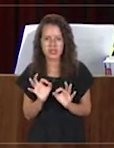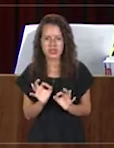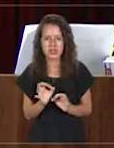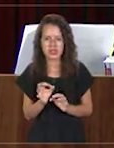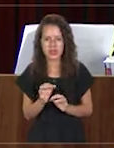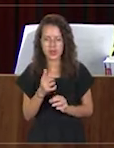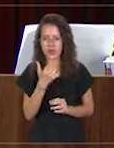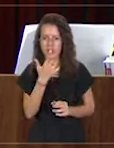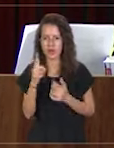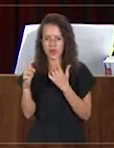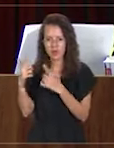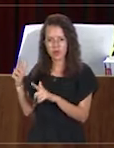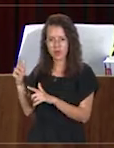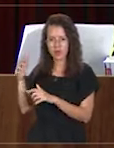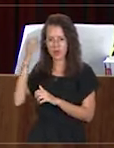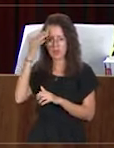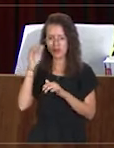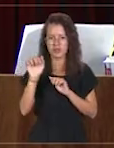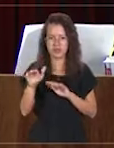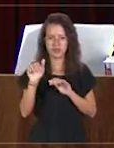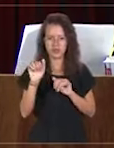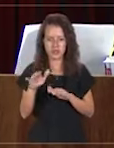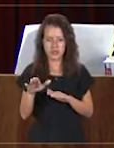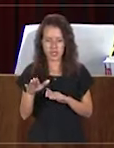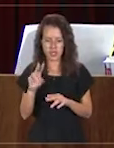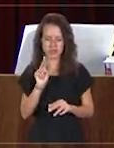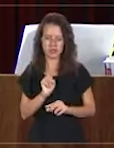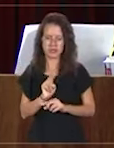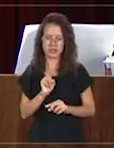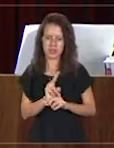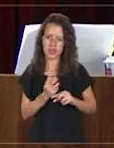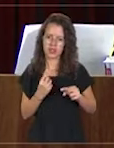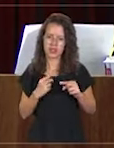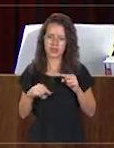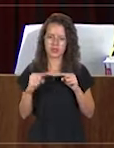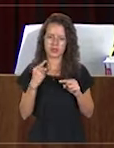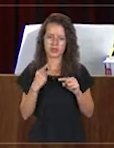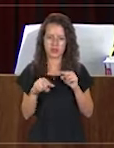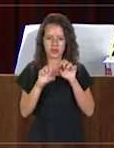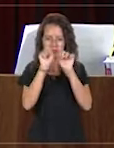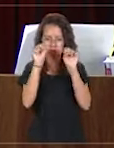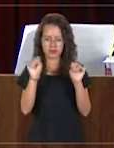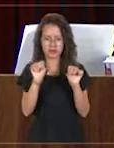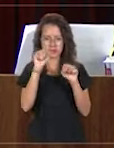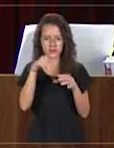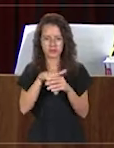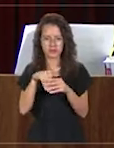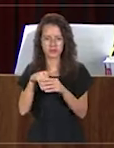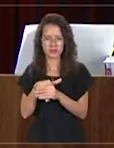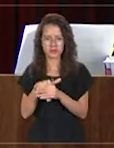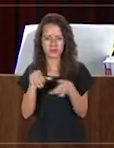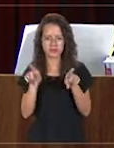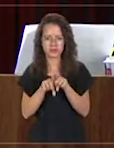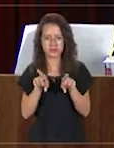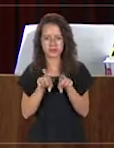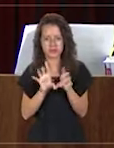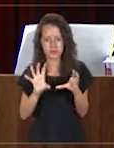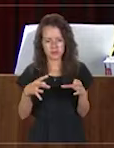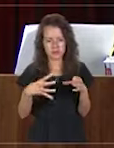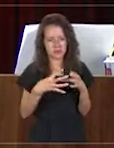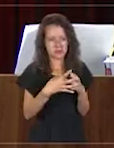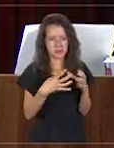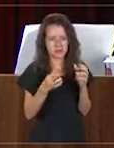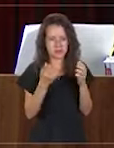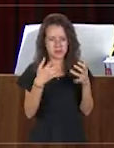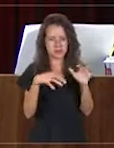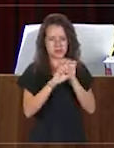Forças Armadas no rol de entidades fiscalizadoras do sistema eletrônico de votação e também na Comissão de